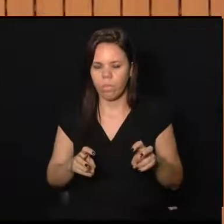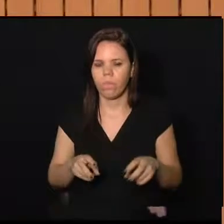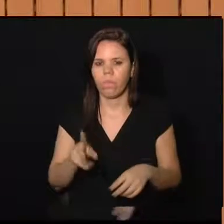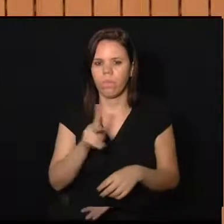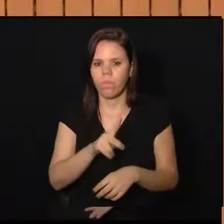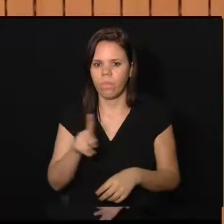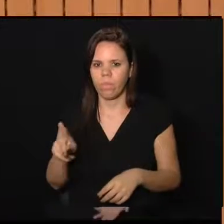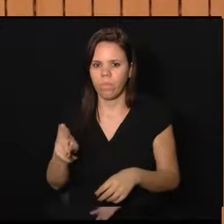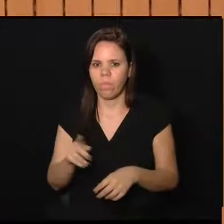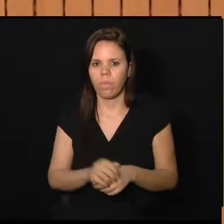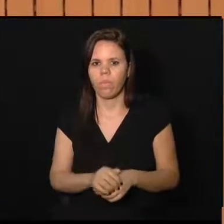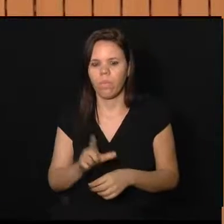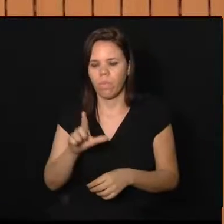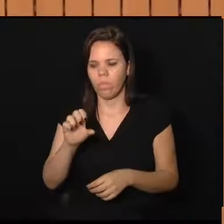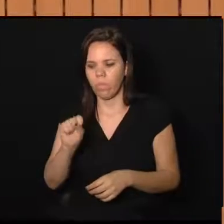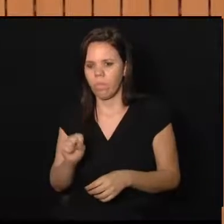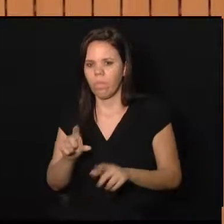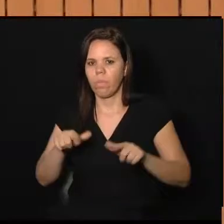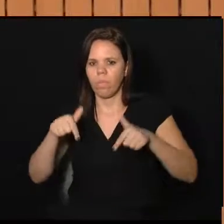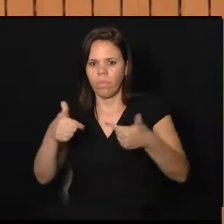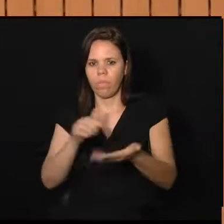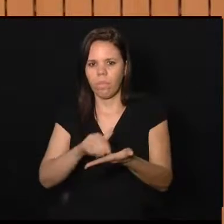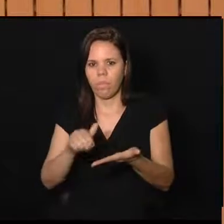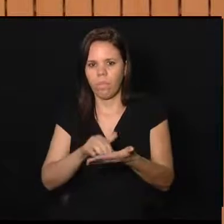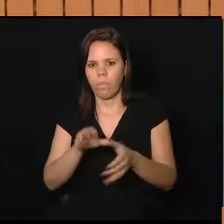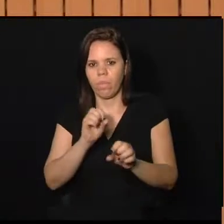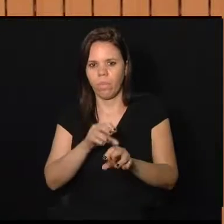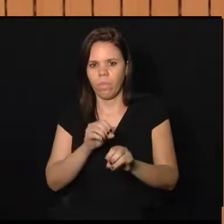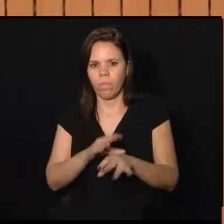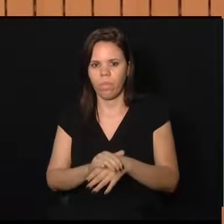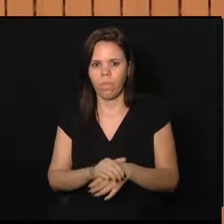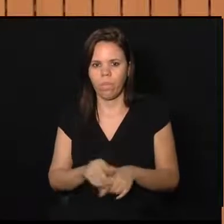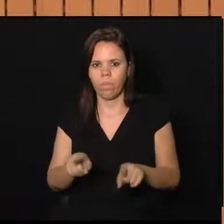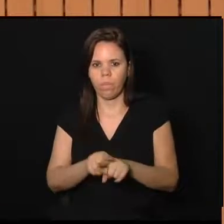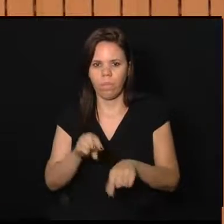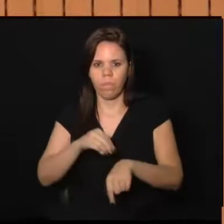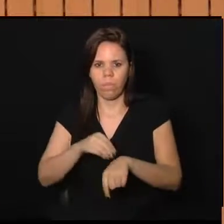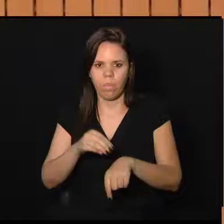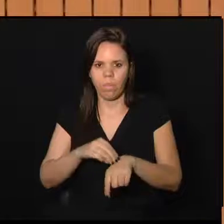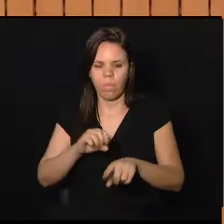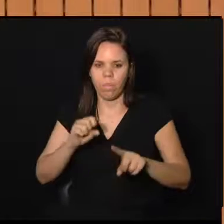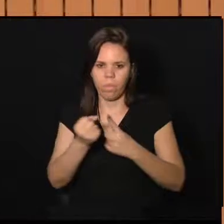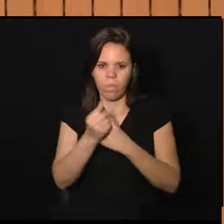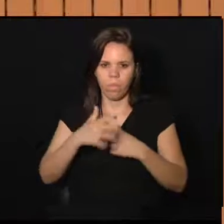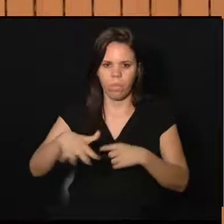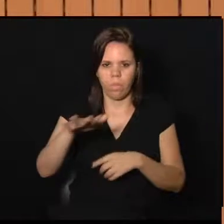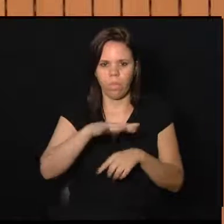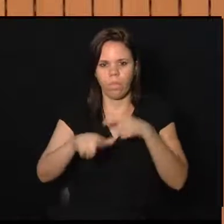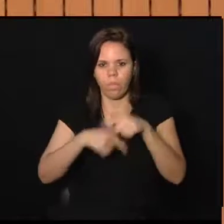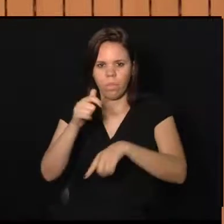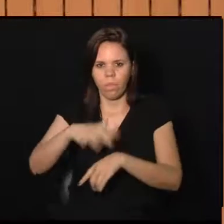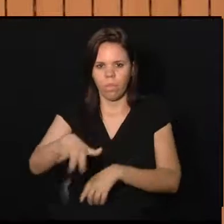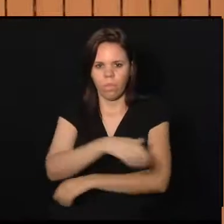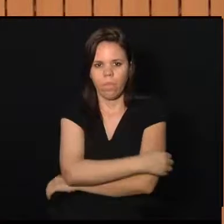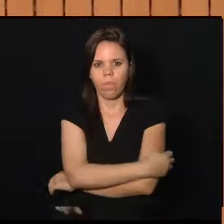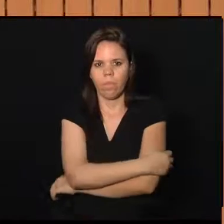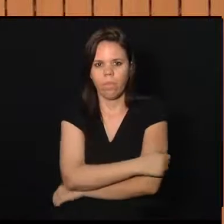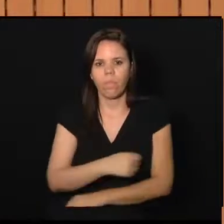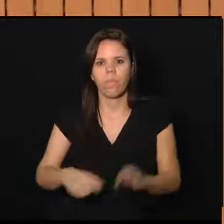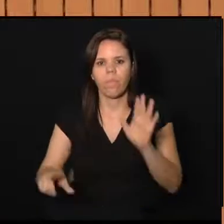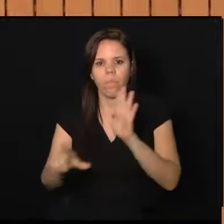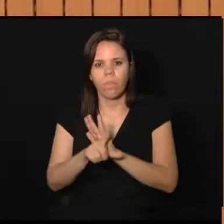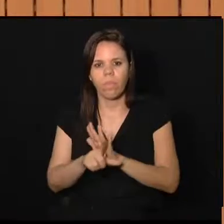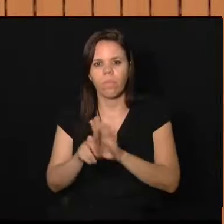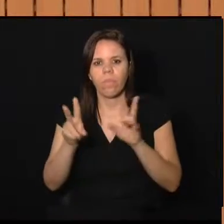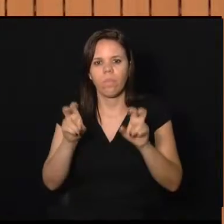Luiz Marighetti, que também atua na Secretaria de Educação, além de membros da sociedade que trabalham na área. Uma lei específica criando